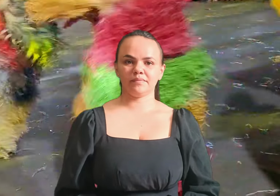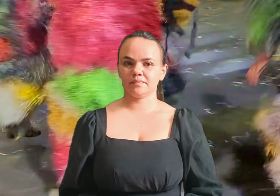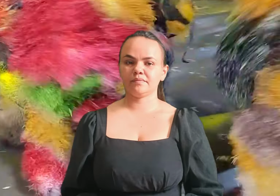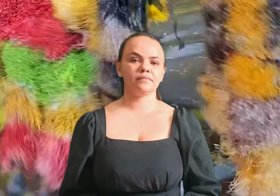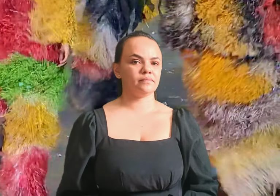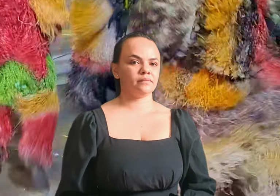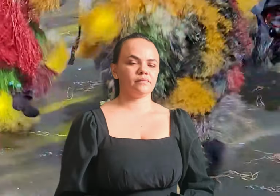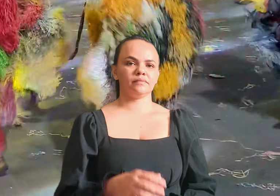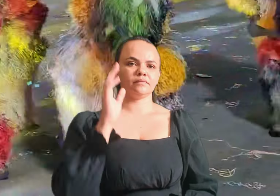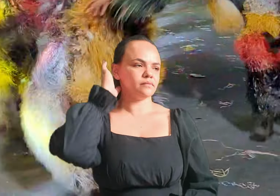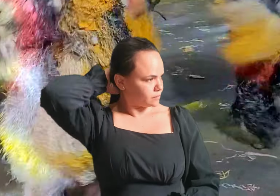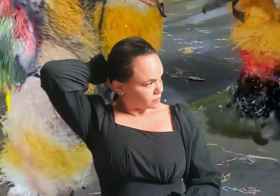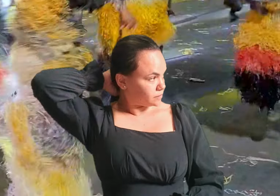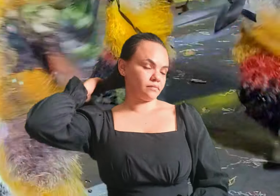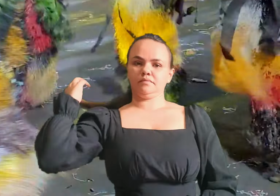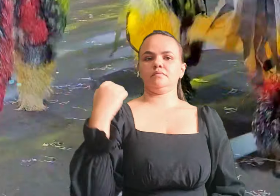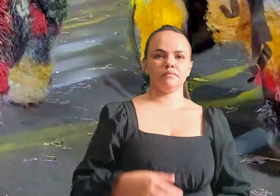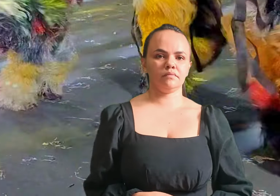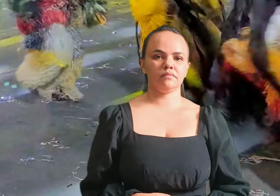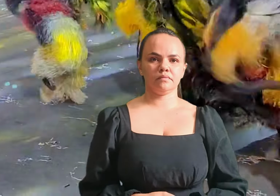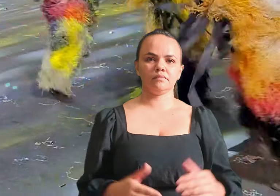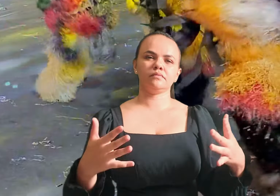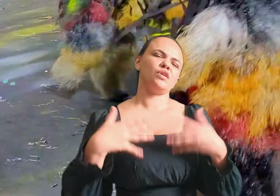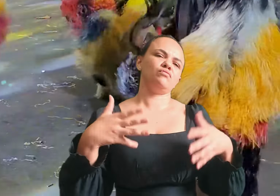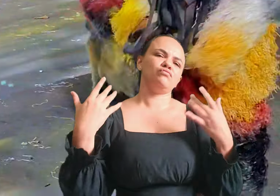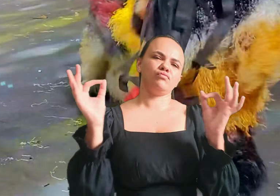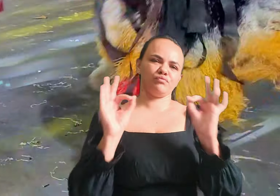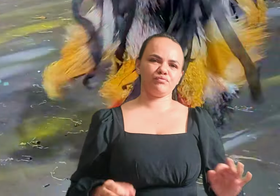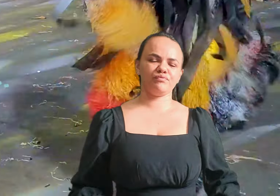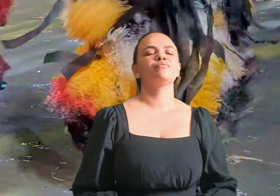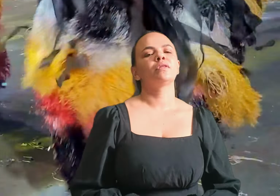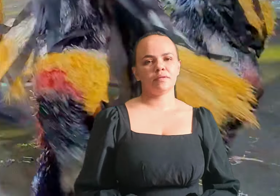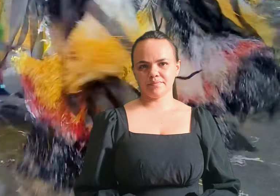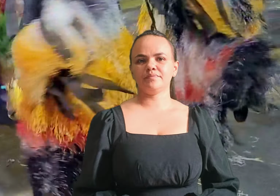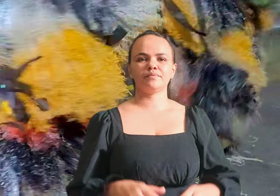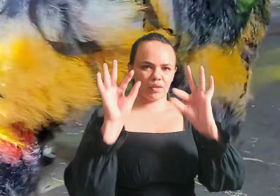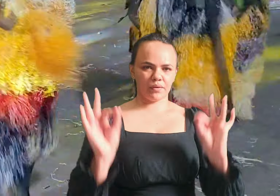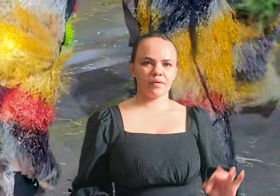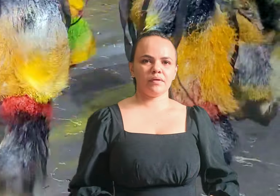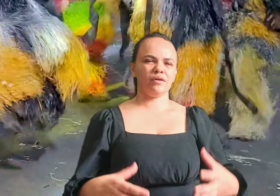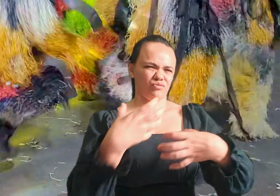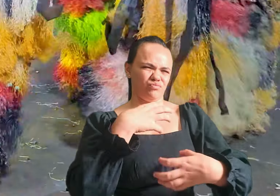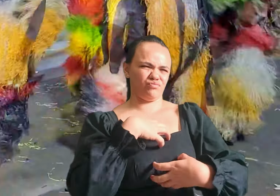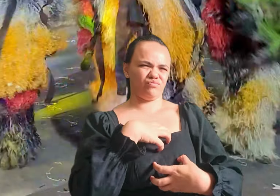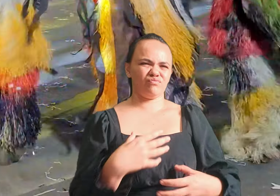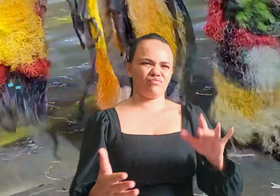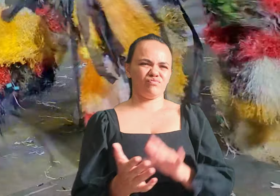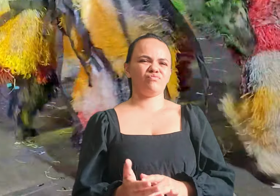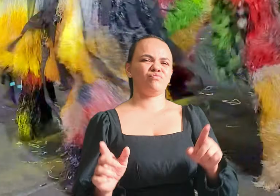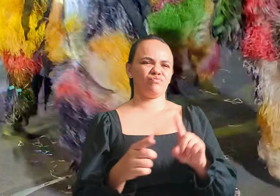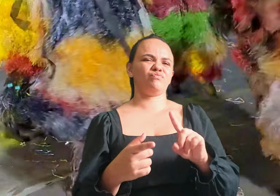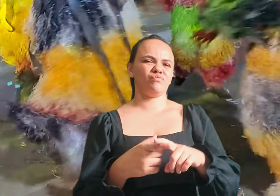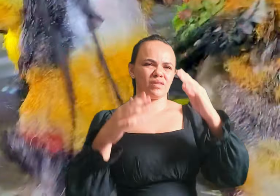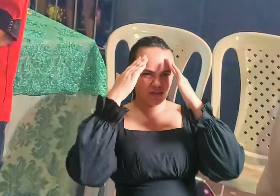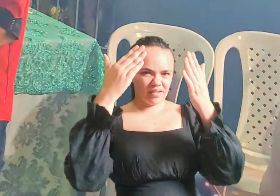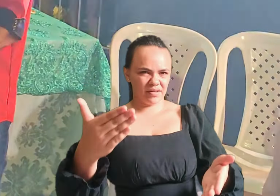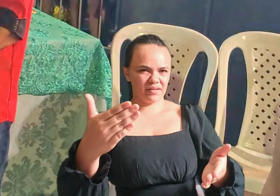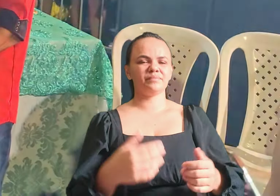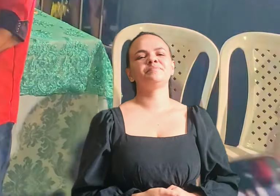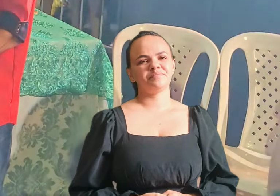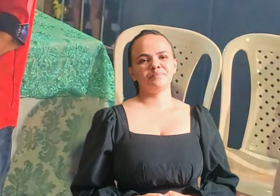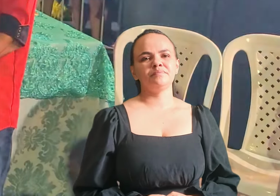Ah eu me senti muito feliz eu me senti muito feliz e agradecido